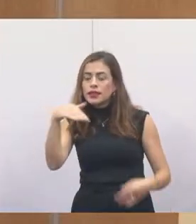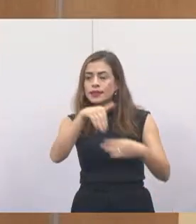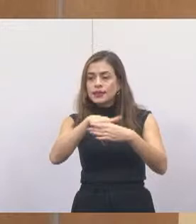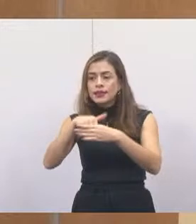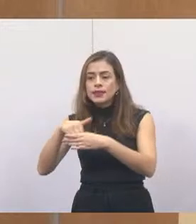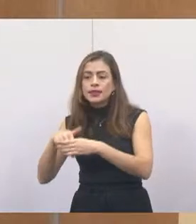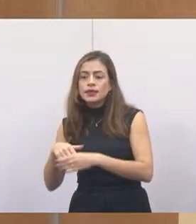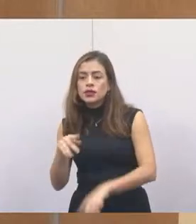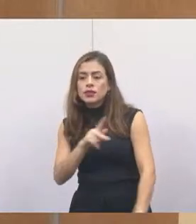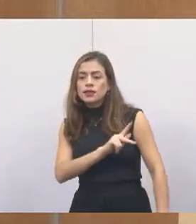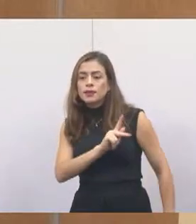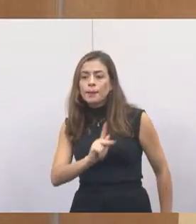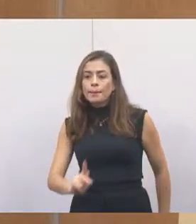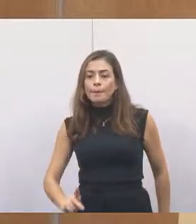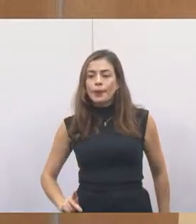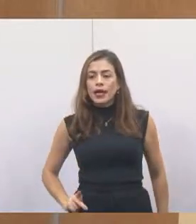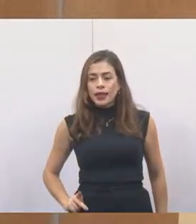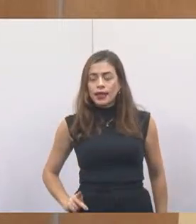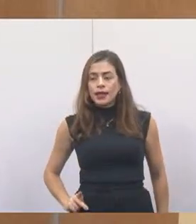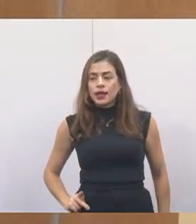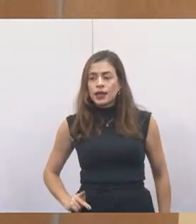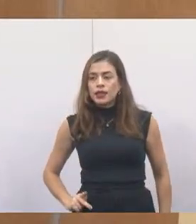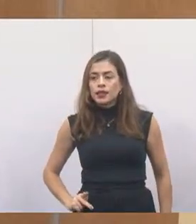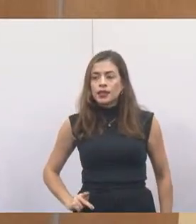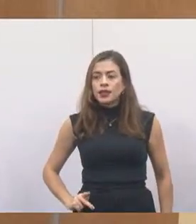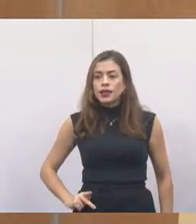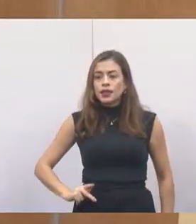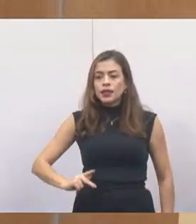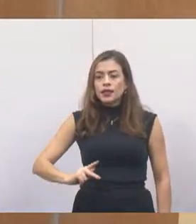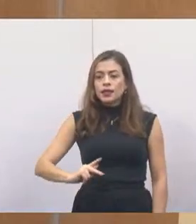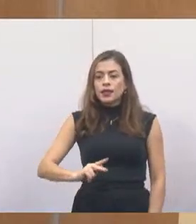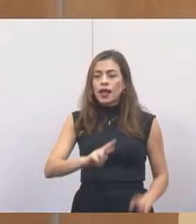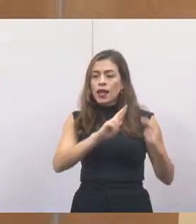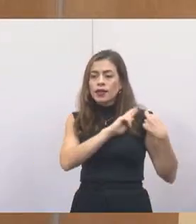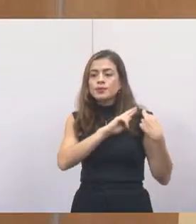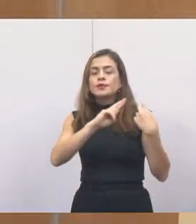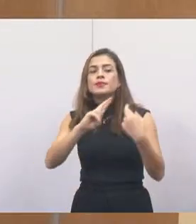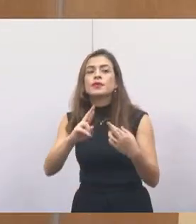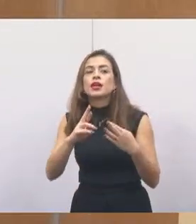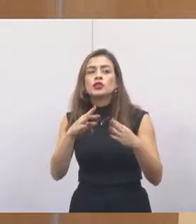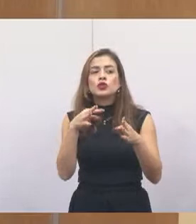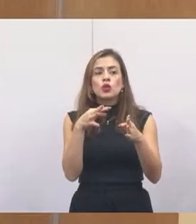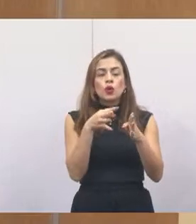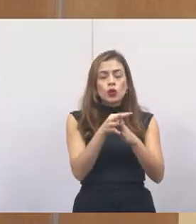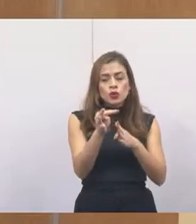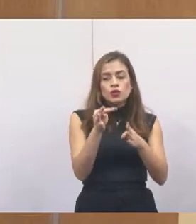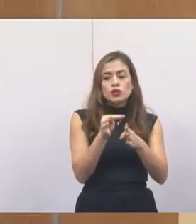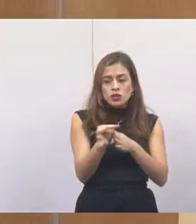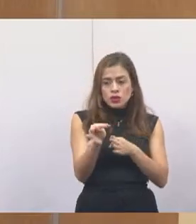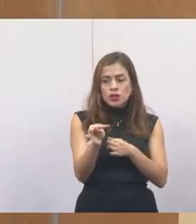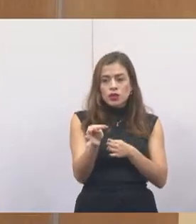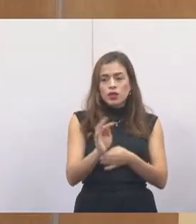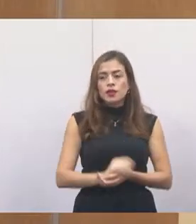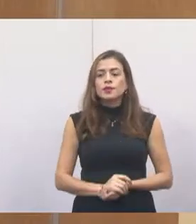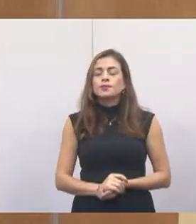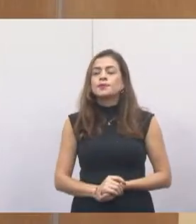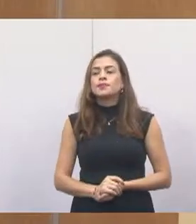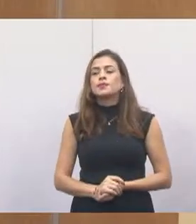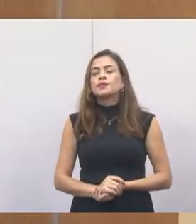eleições presidencial sob responsabilidade do Conselho Municipal dos Direitos da Criança e do Adolescente.